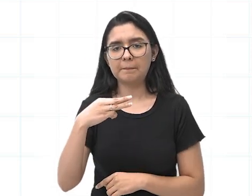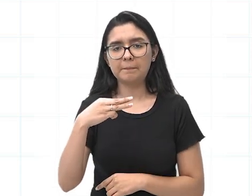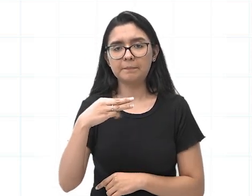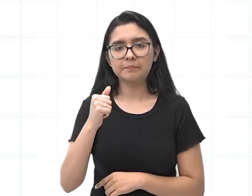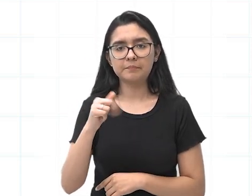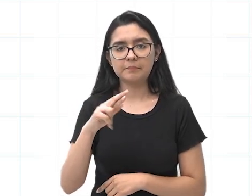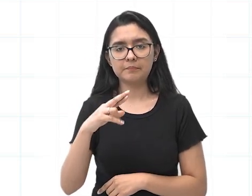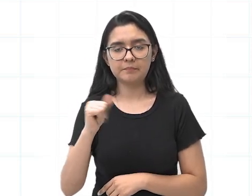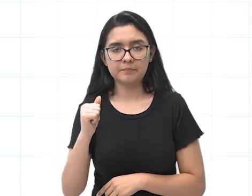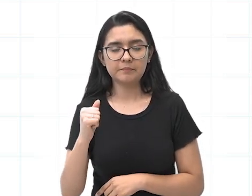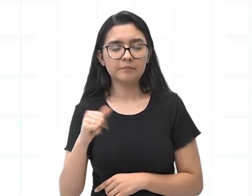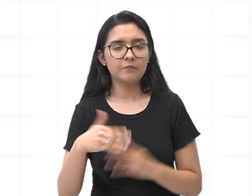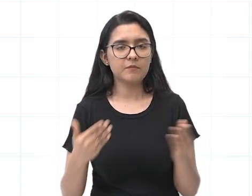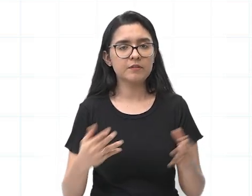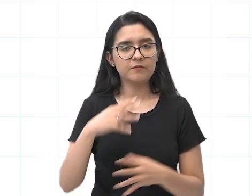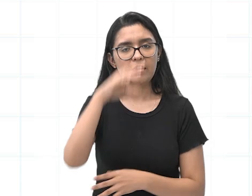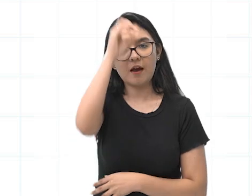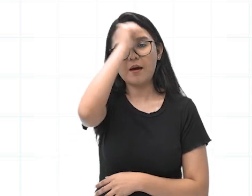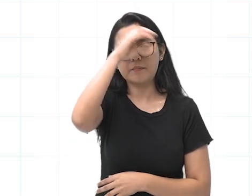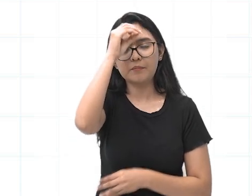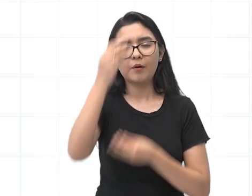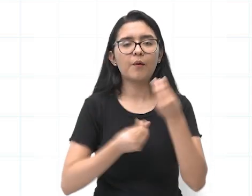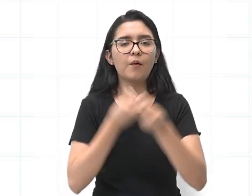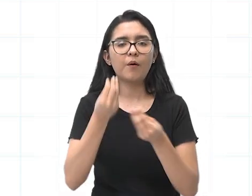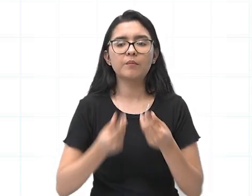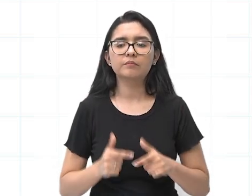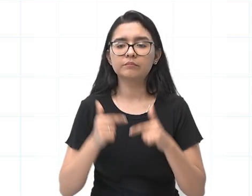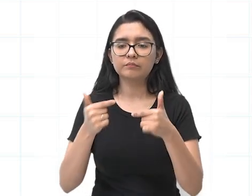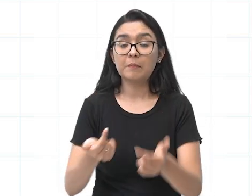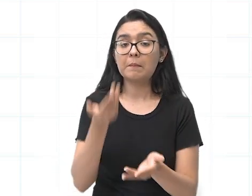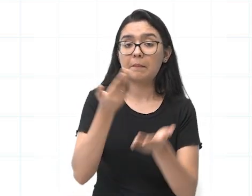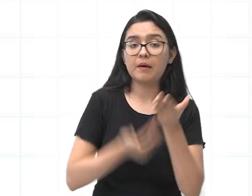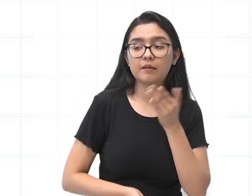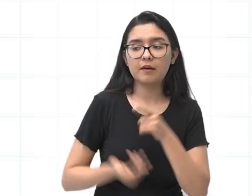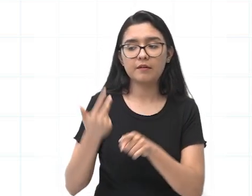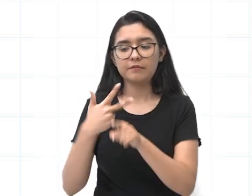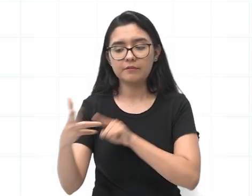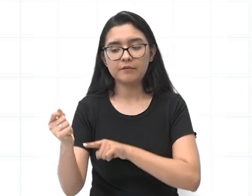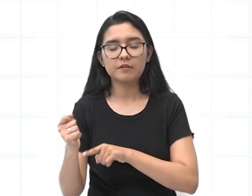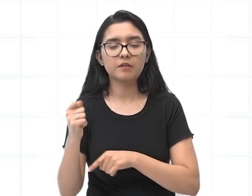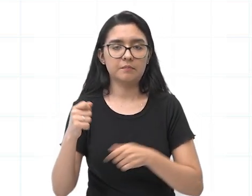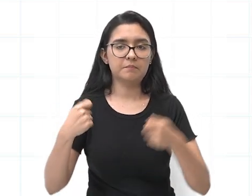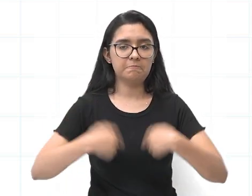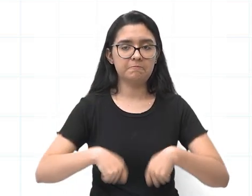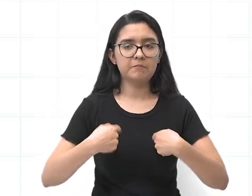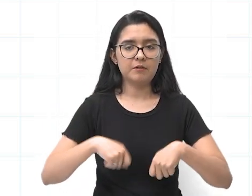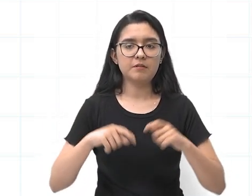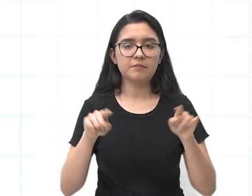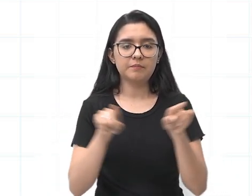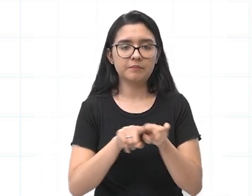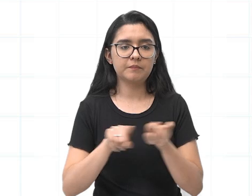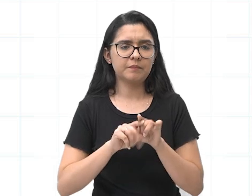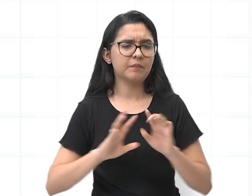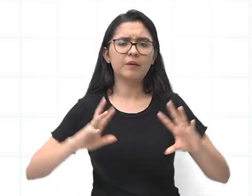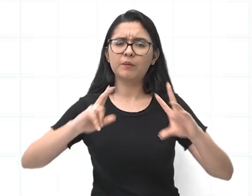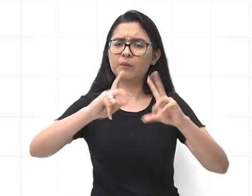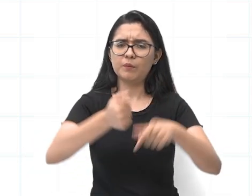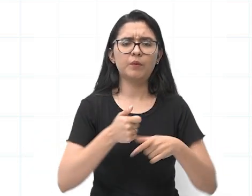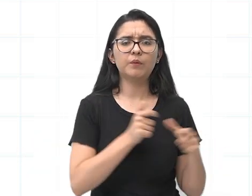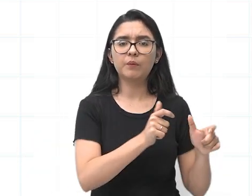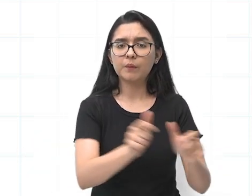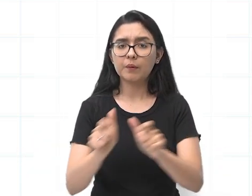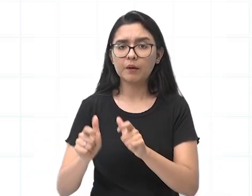estava muito concentrado na hora de lançar a pedra de granito. Por quê? Tem que ser um lançamento certeiro,